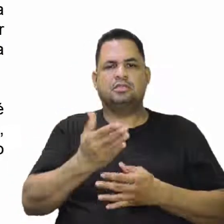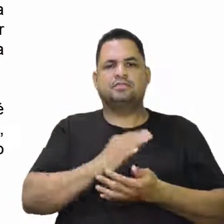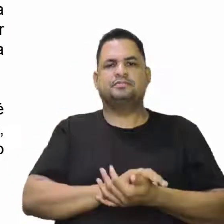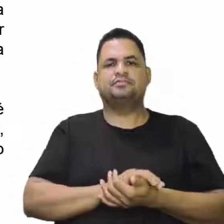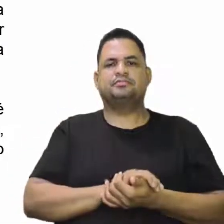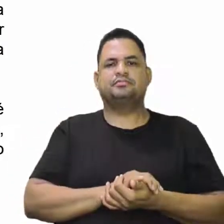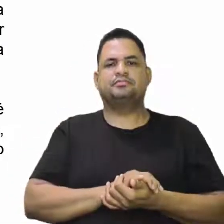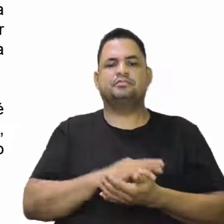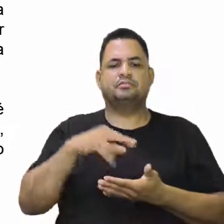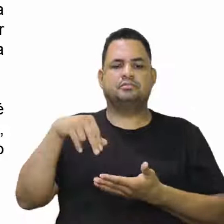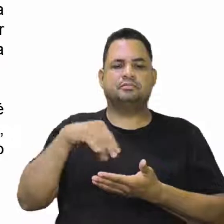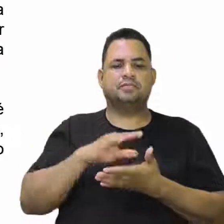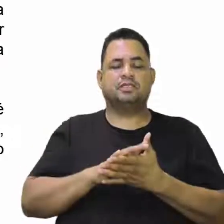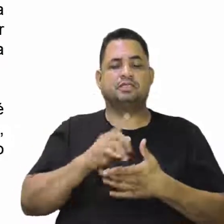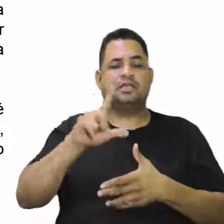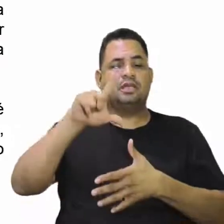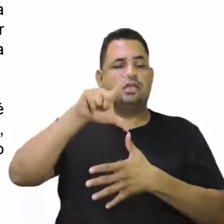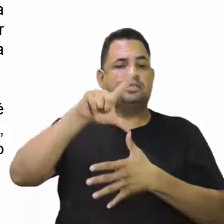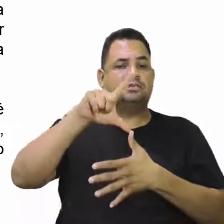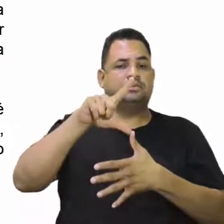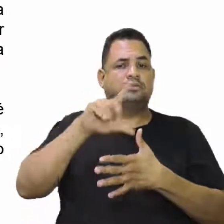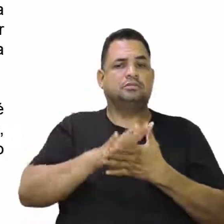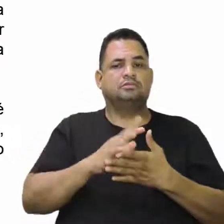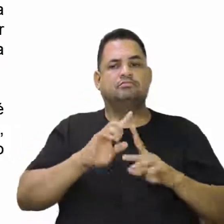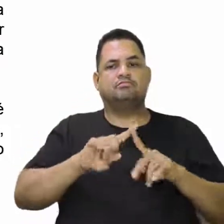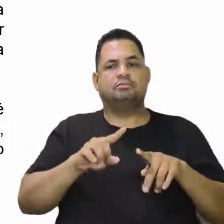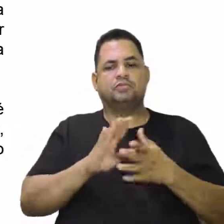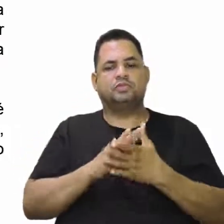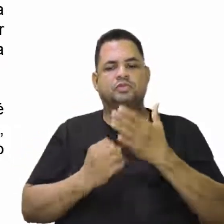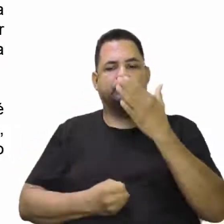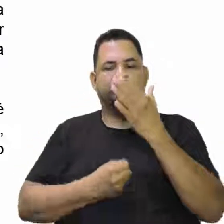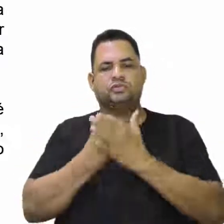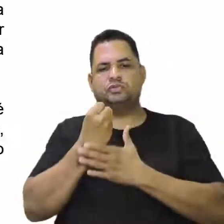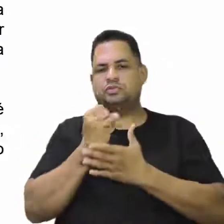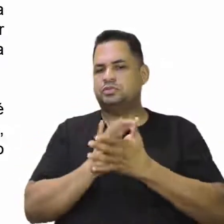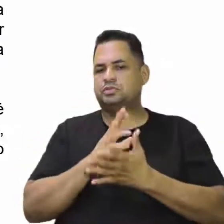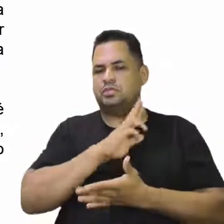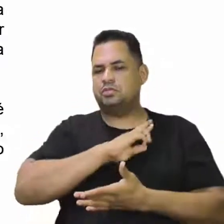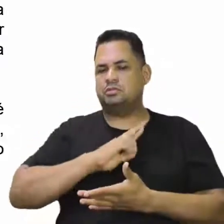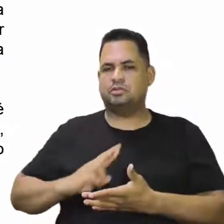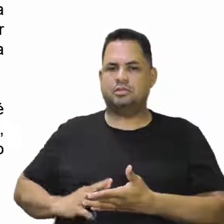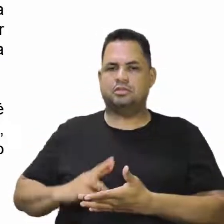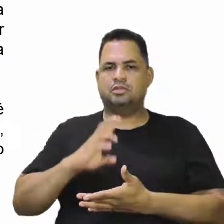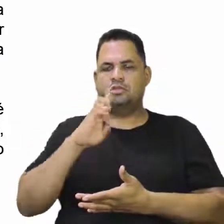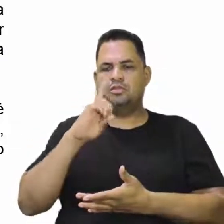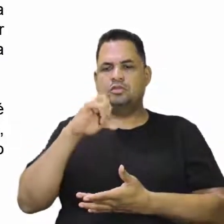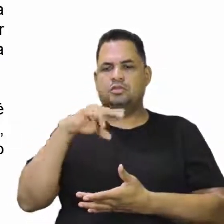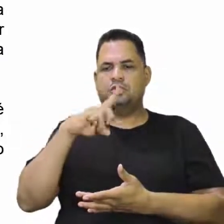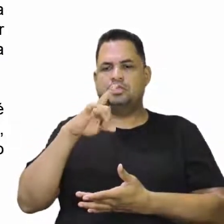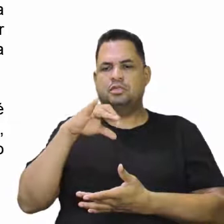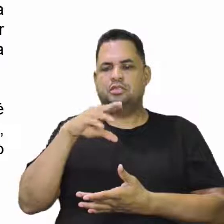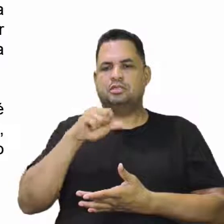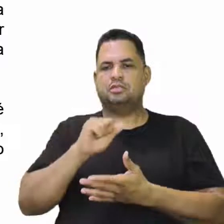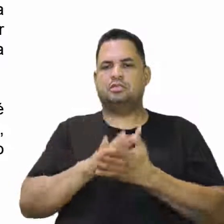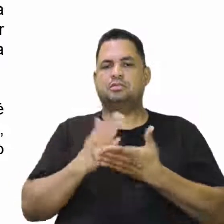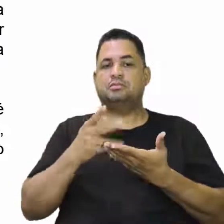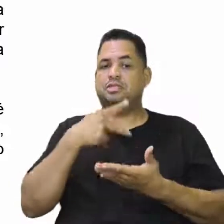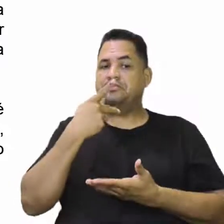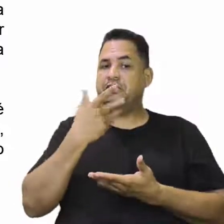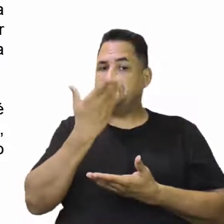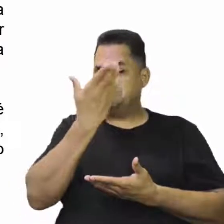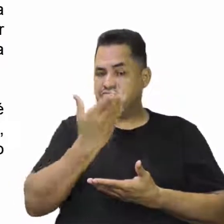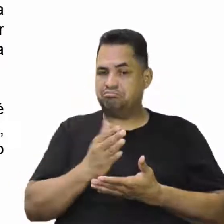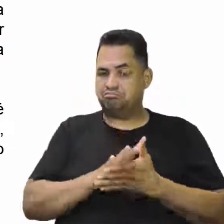são ritmos latinos, mas não nasceram na República Dominicana, né? Embora eles digam que é